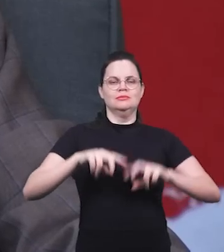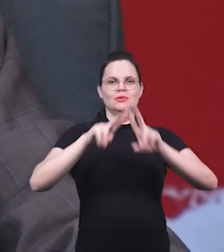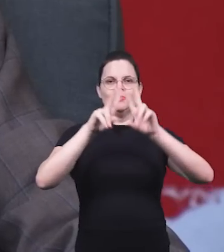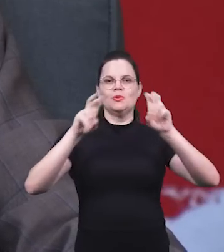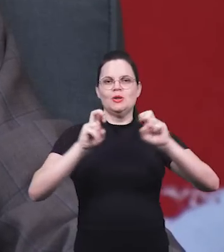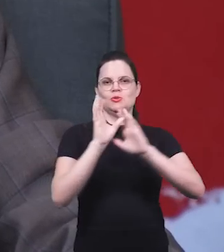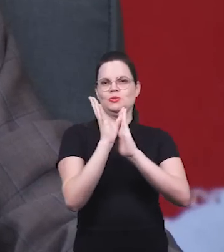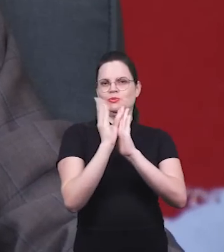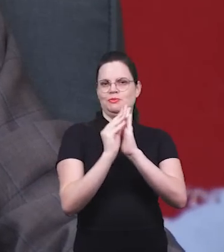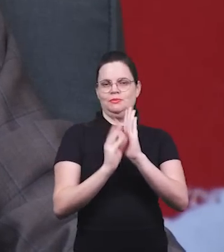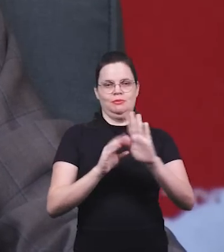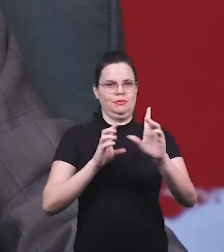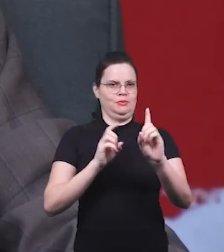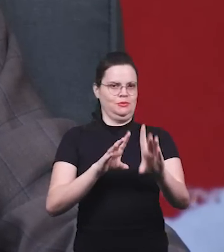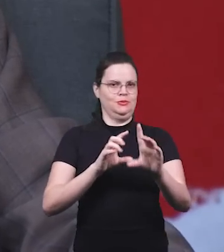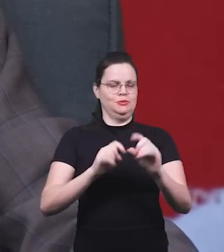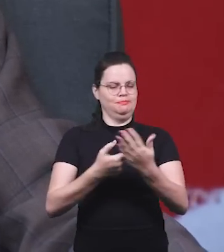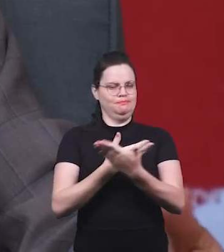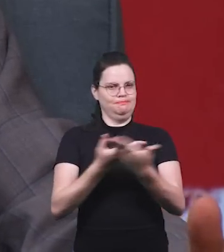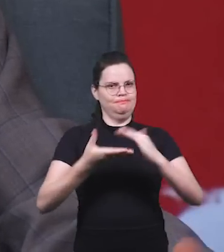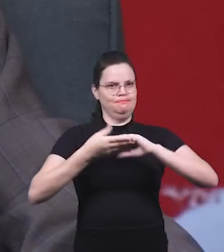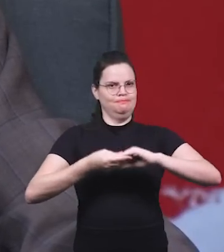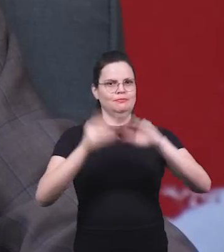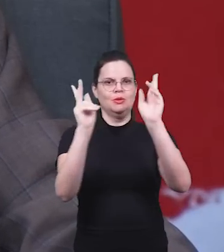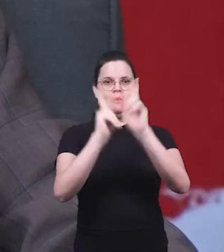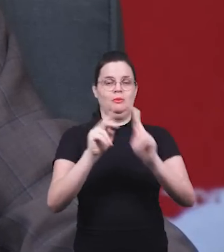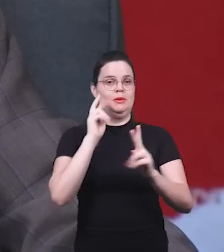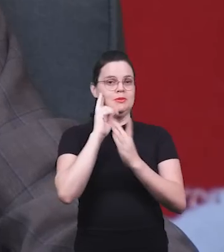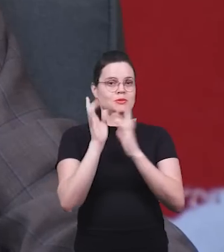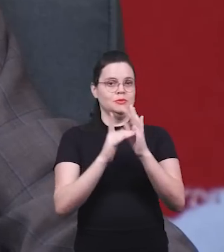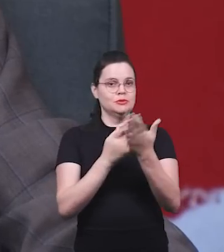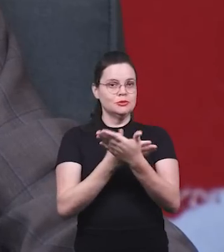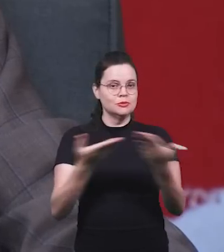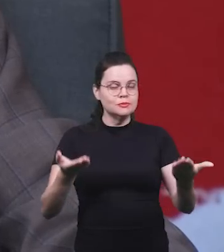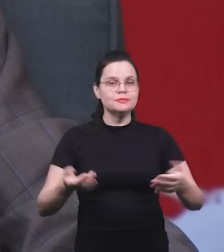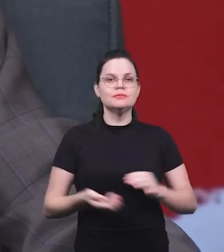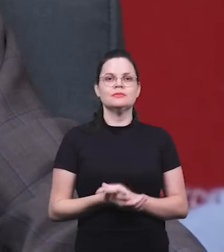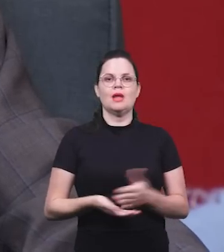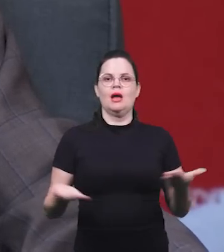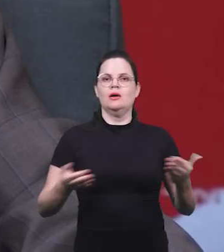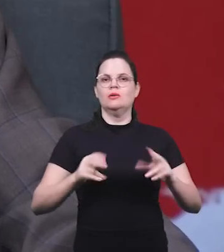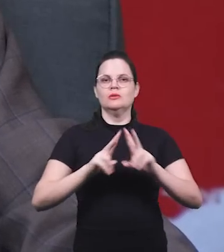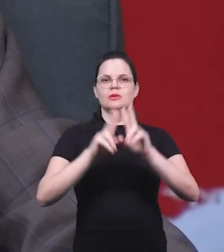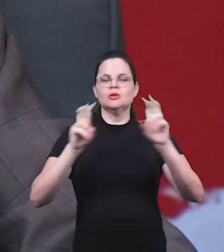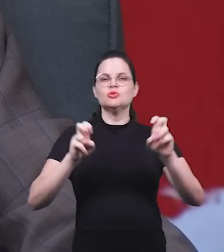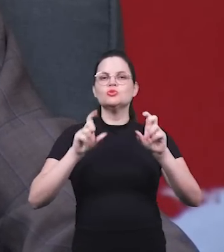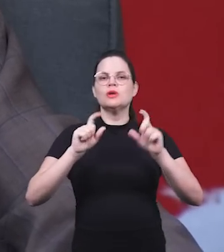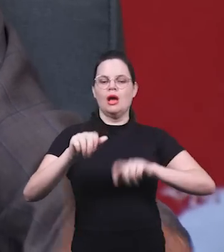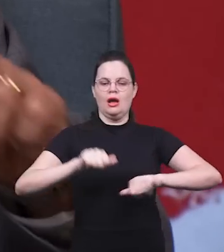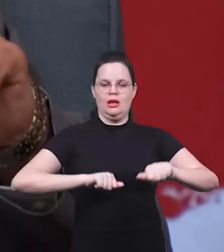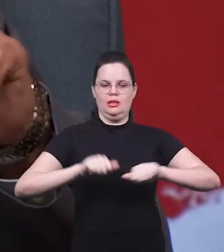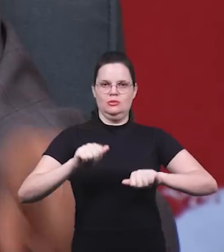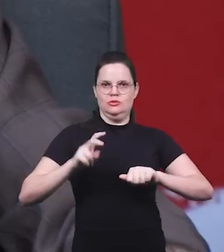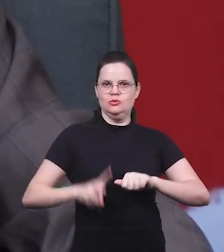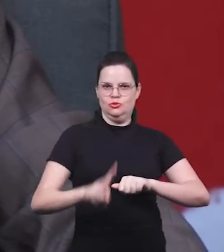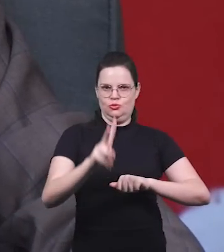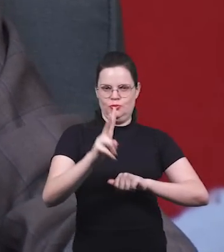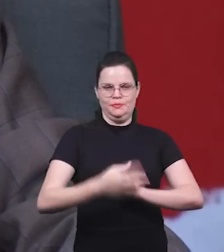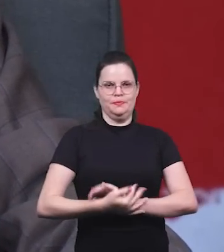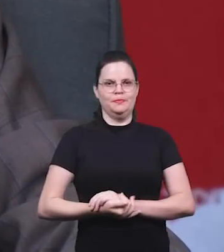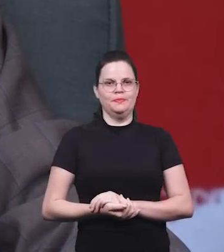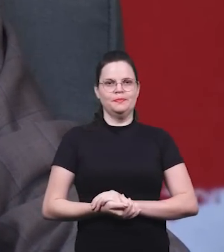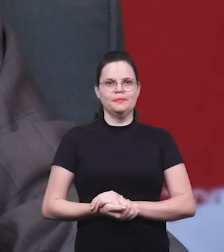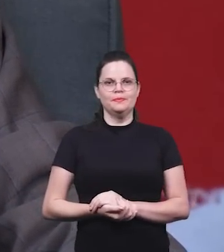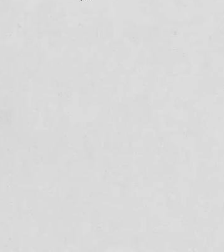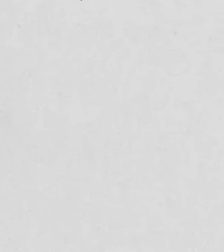nossos conteúdos. Nós vamos continuar falando sobre o livro de Atos dos Apóstolos, logo depois